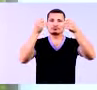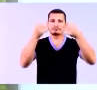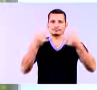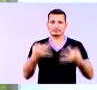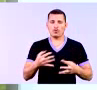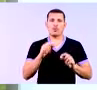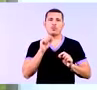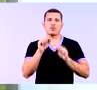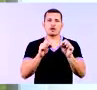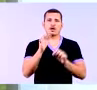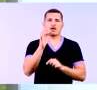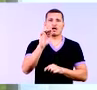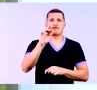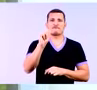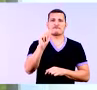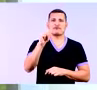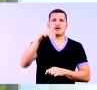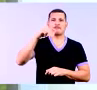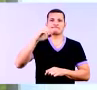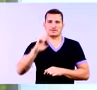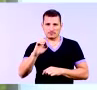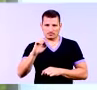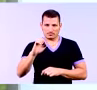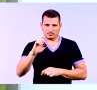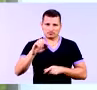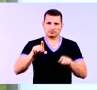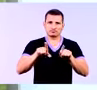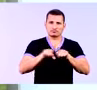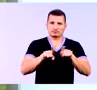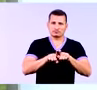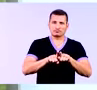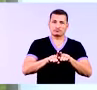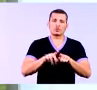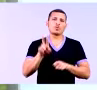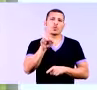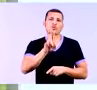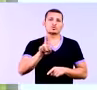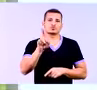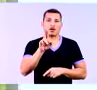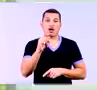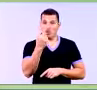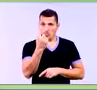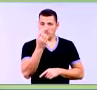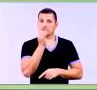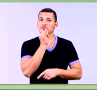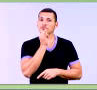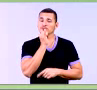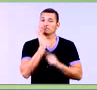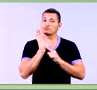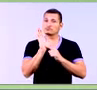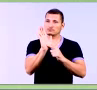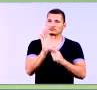um framework e vamos usar um como exemplo. Vamos à lousa.